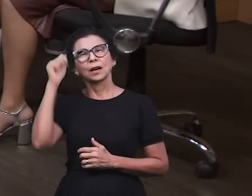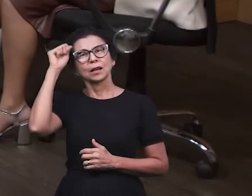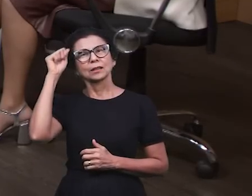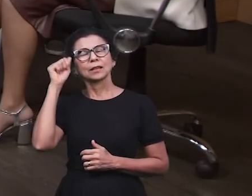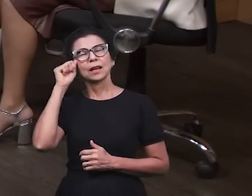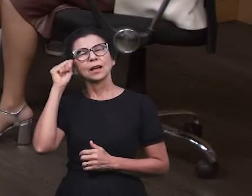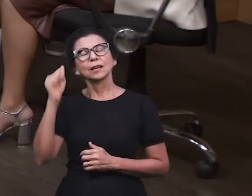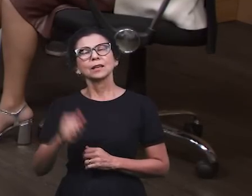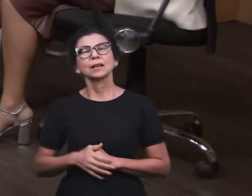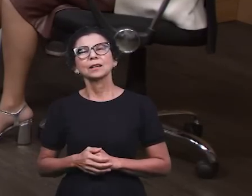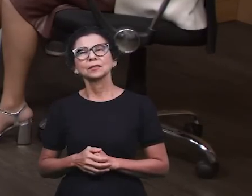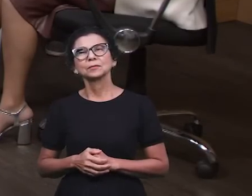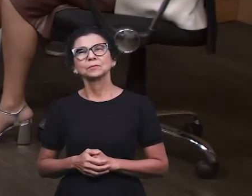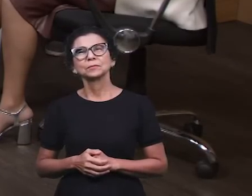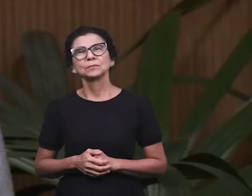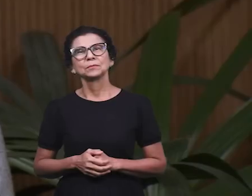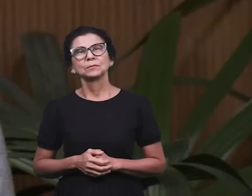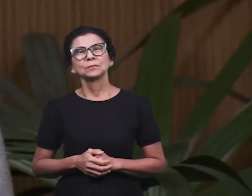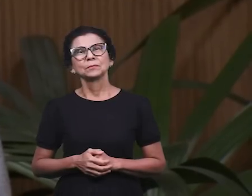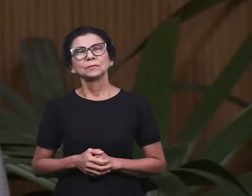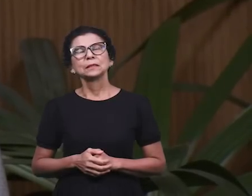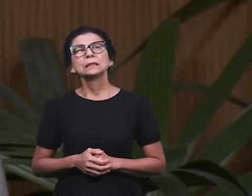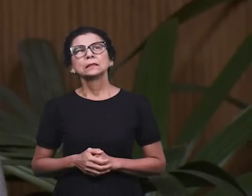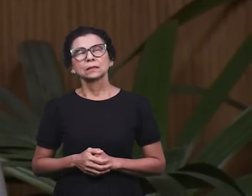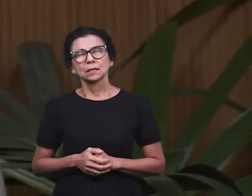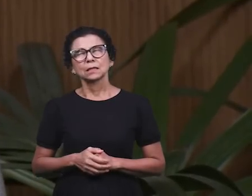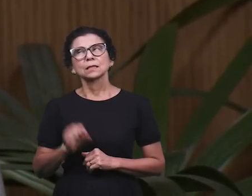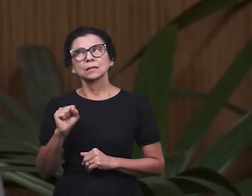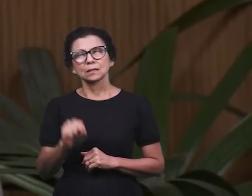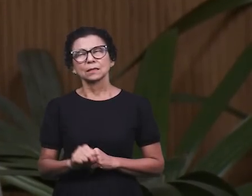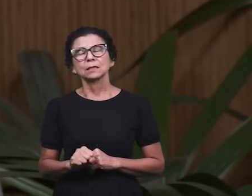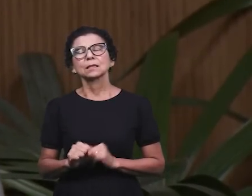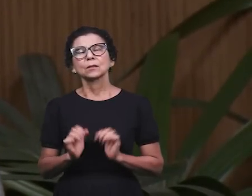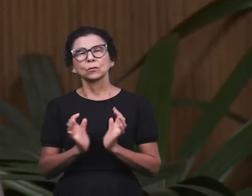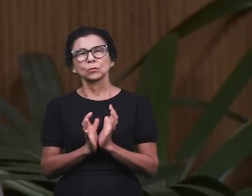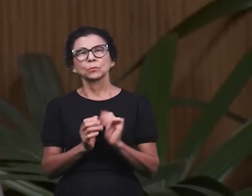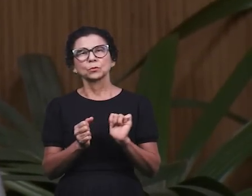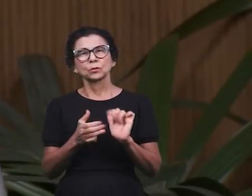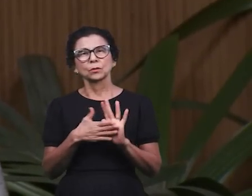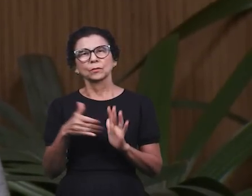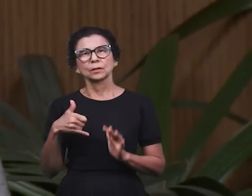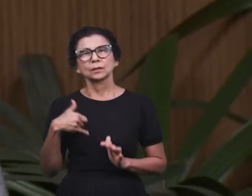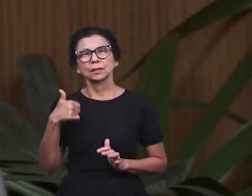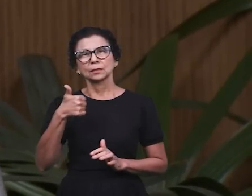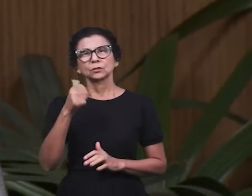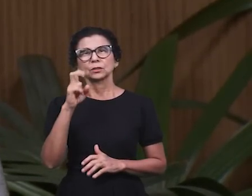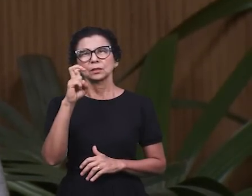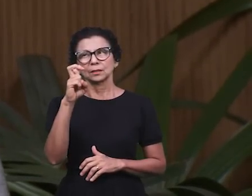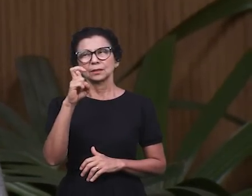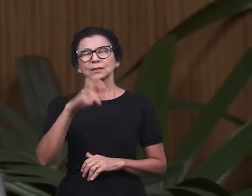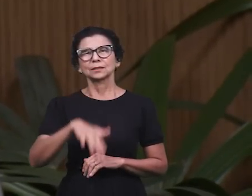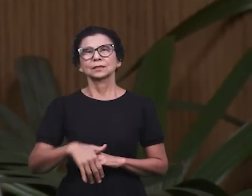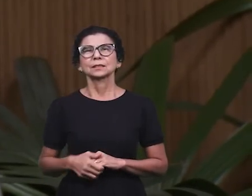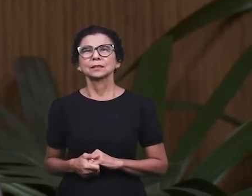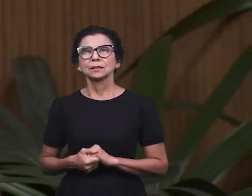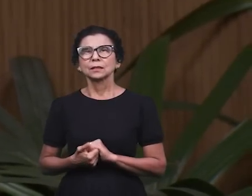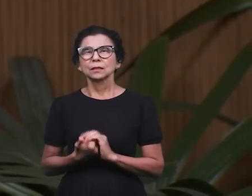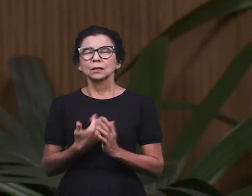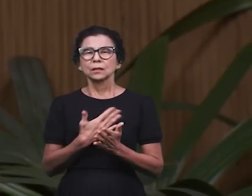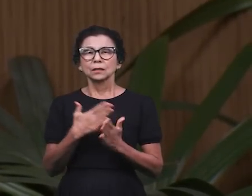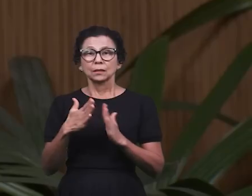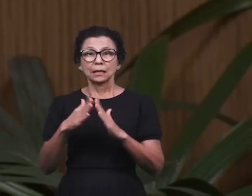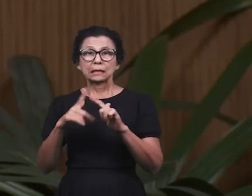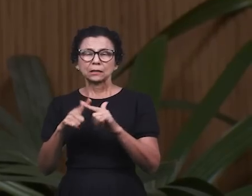louvor. O Senhor me chamou desde os 15 anos de idade, que já começava a tocar cedo na igreja, já tinha